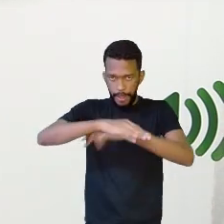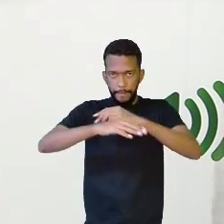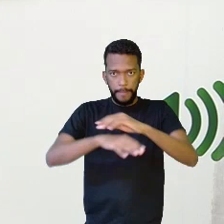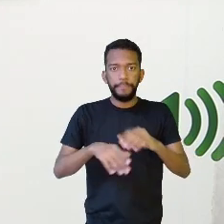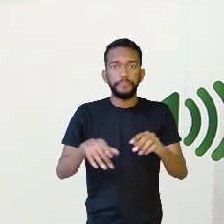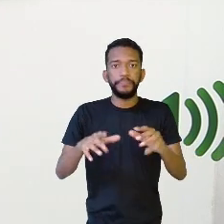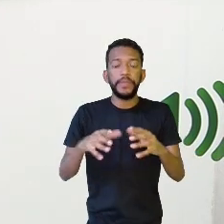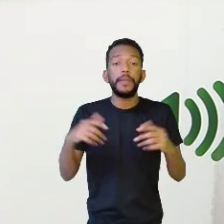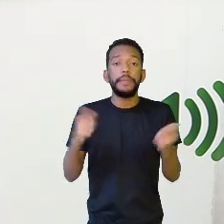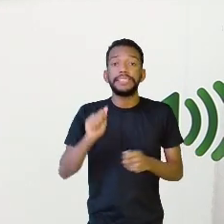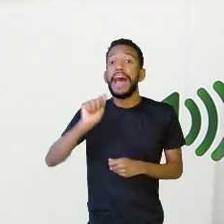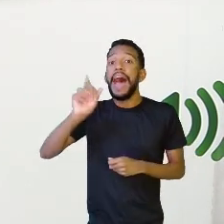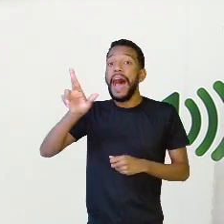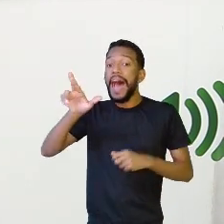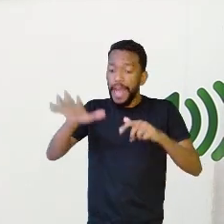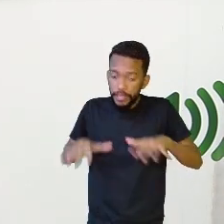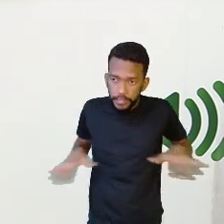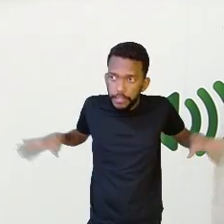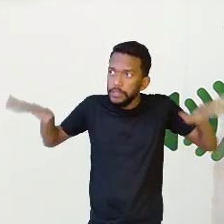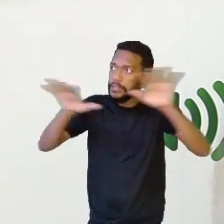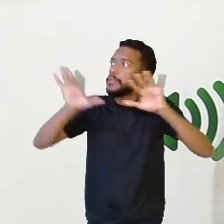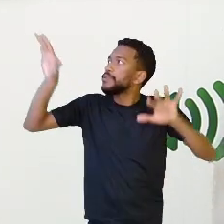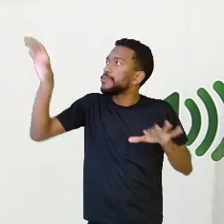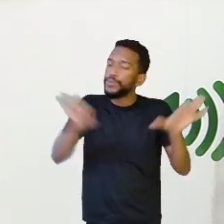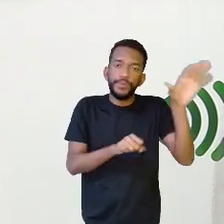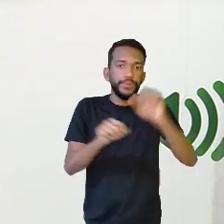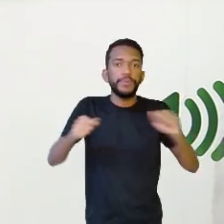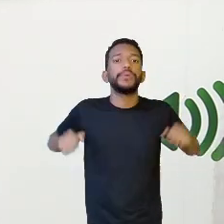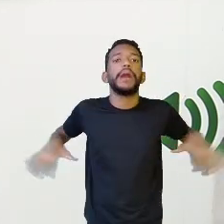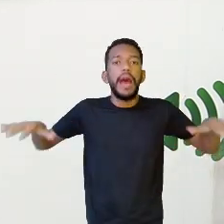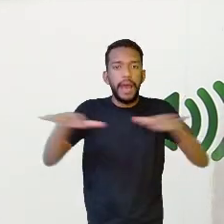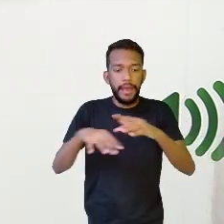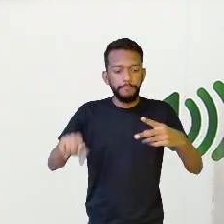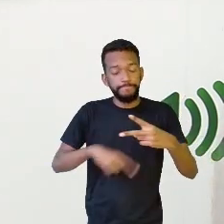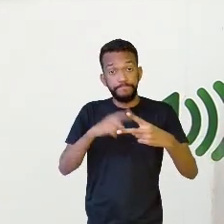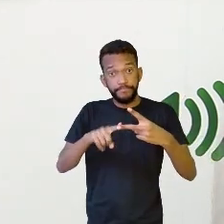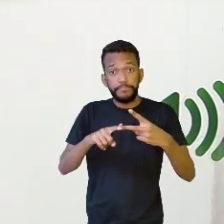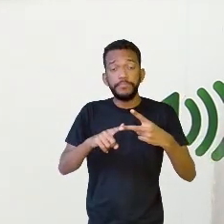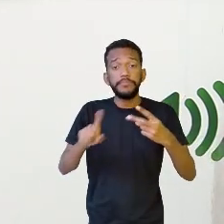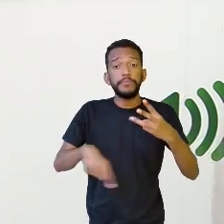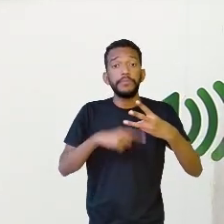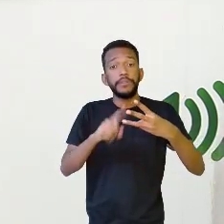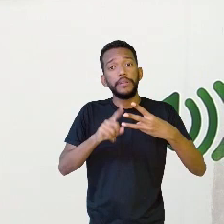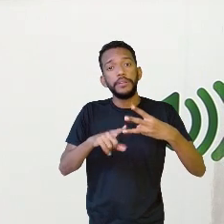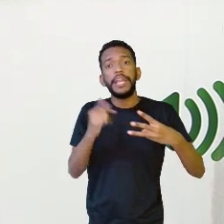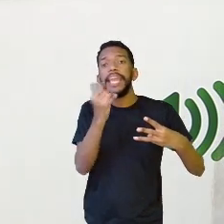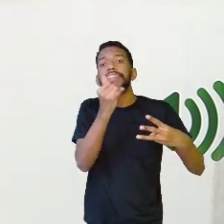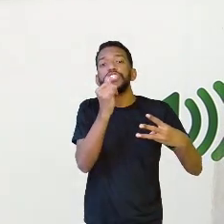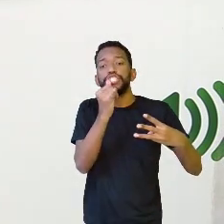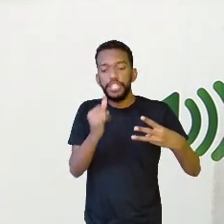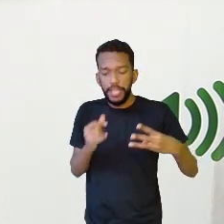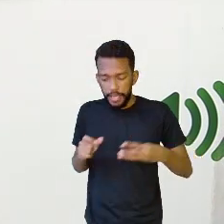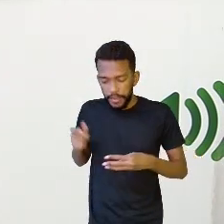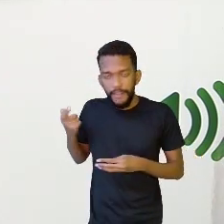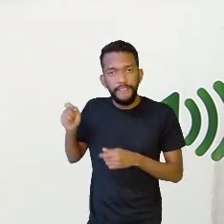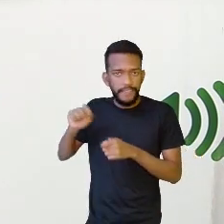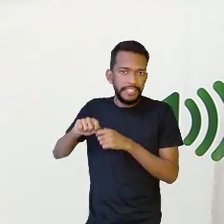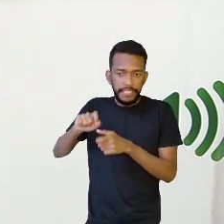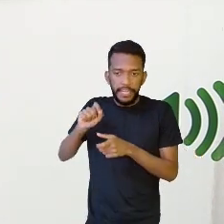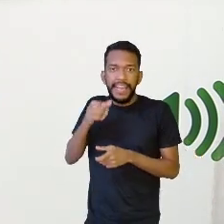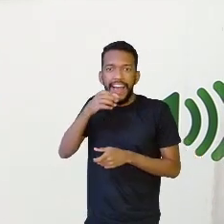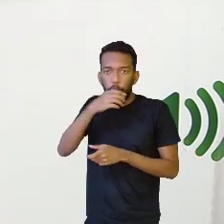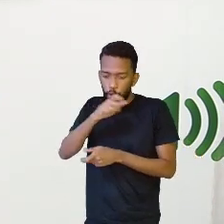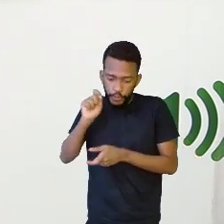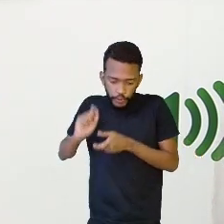o oxigênio do espaço, né, que nós estamos ali, e precisamos da fonte de energia, a gente precisa do